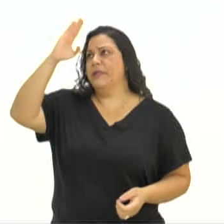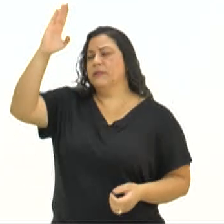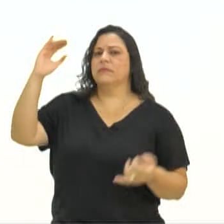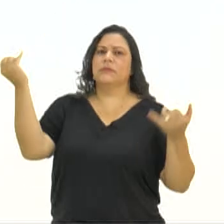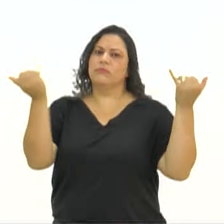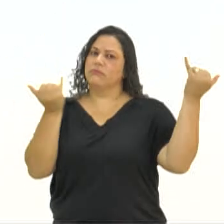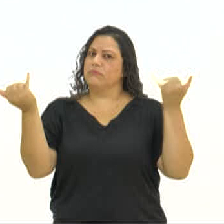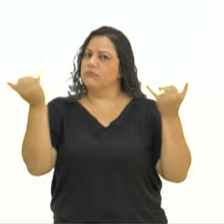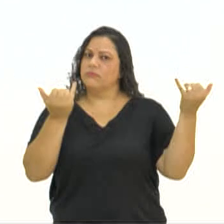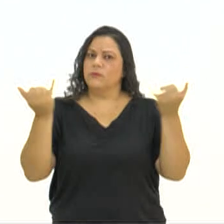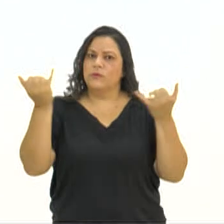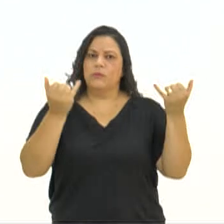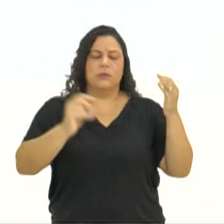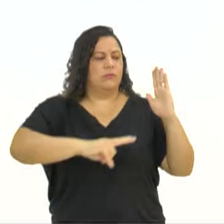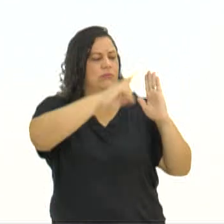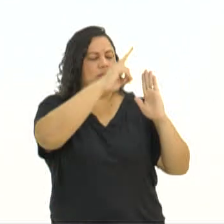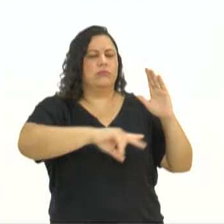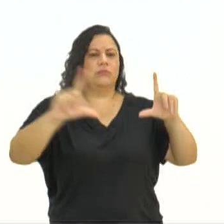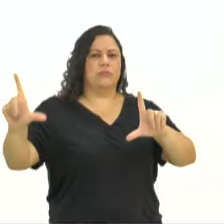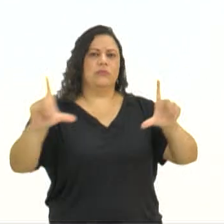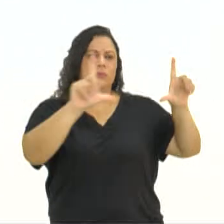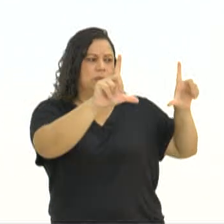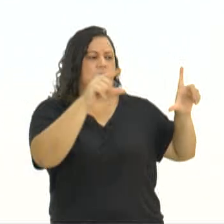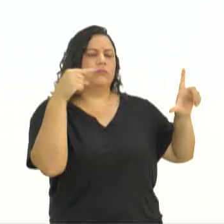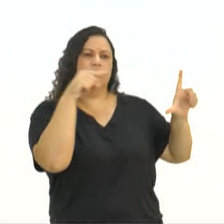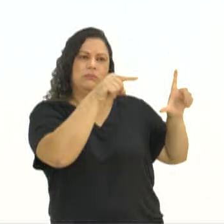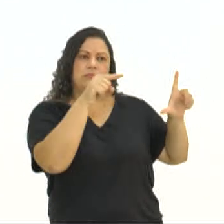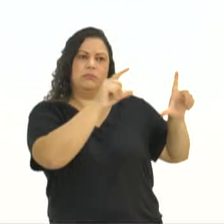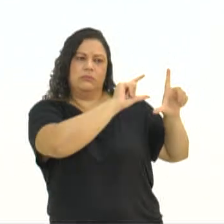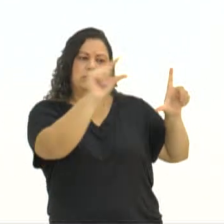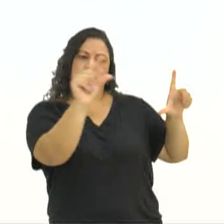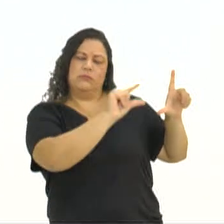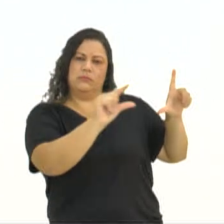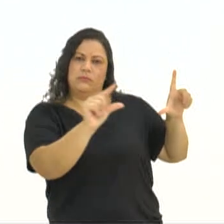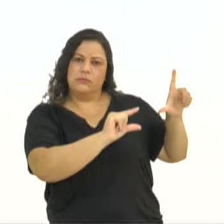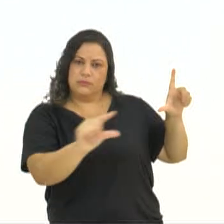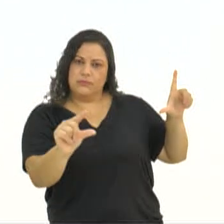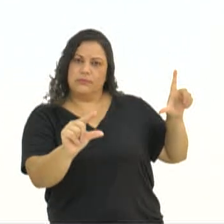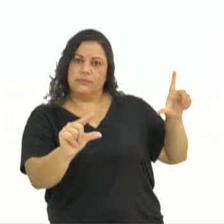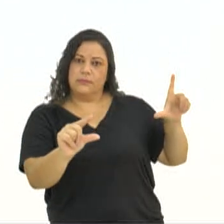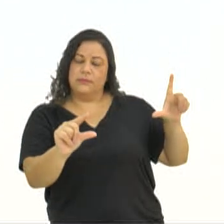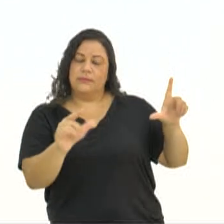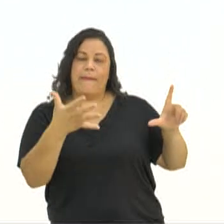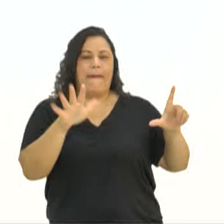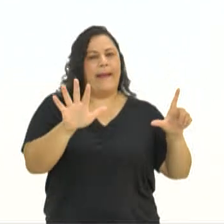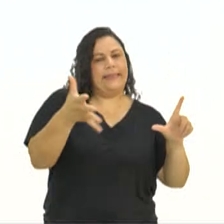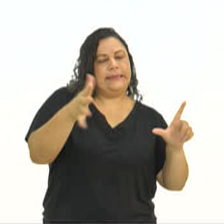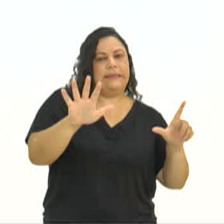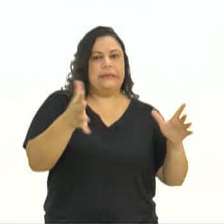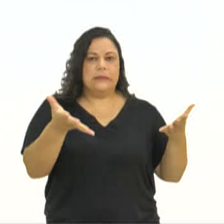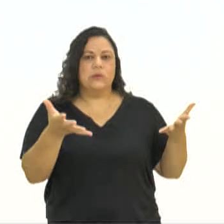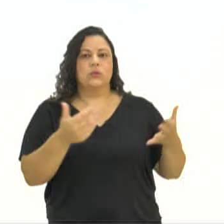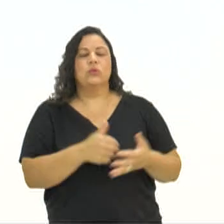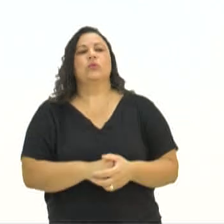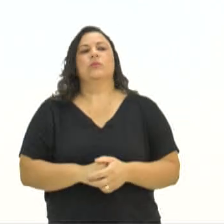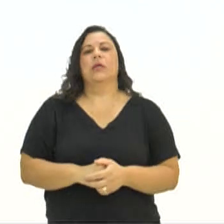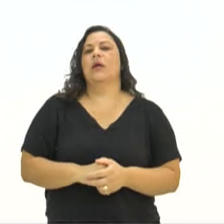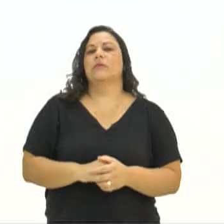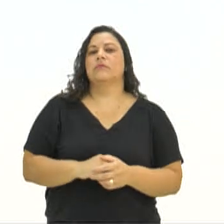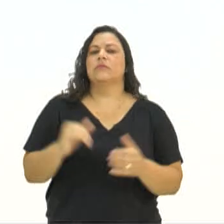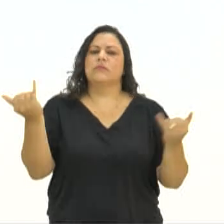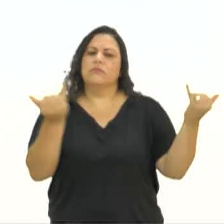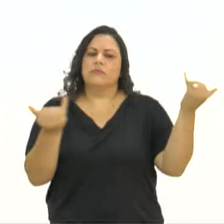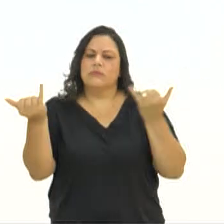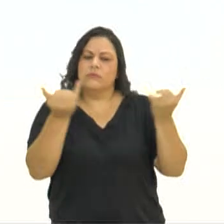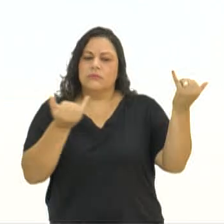precisava olhar era essa aqui, La ladrona de libros, el valor de las palabras, proximamente. O título, alguma